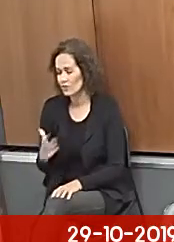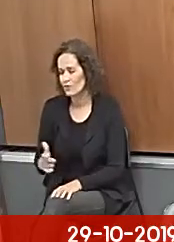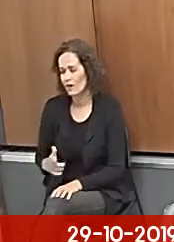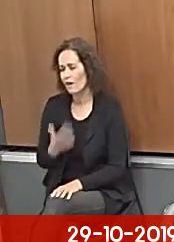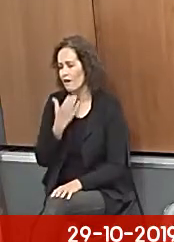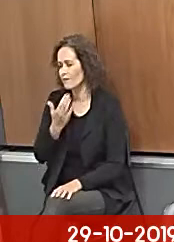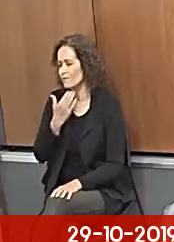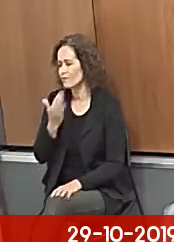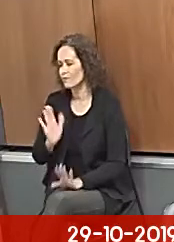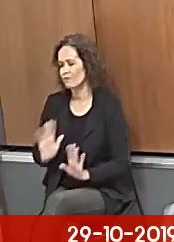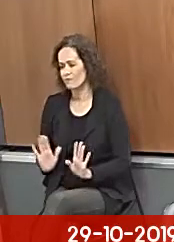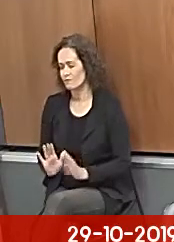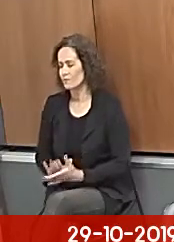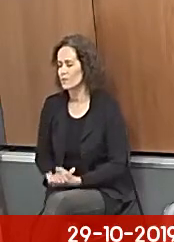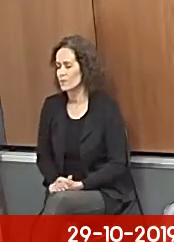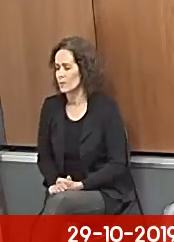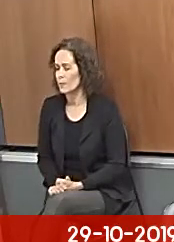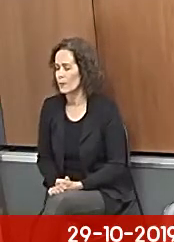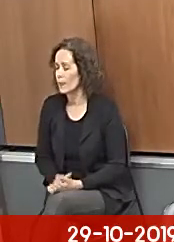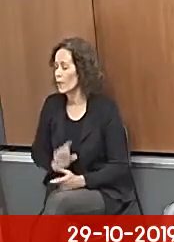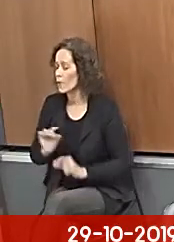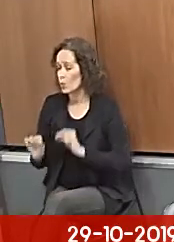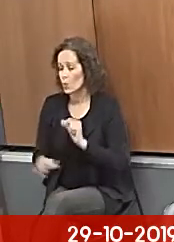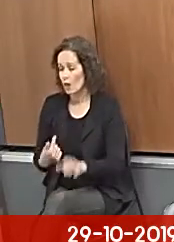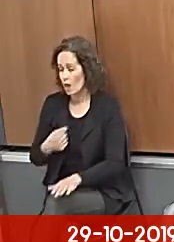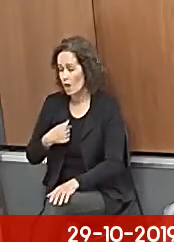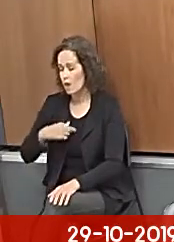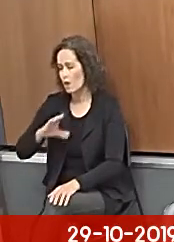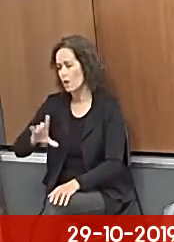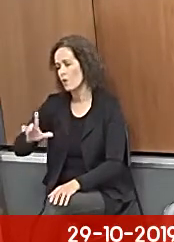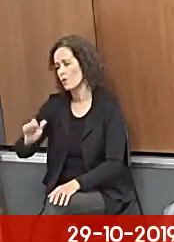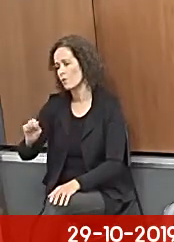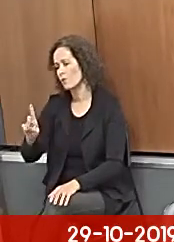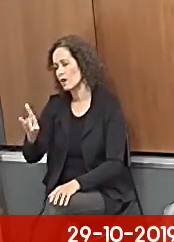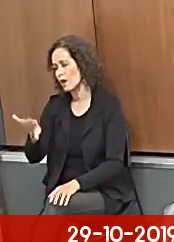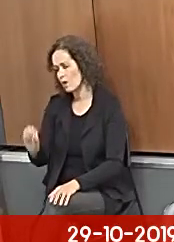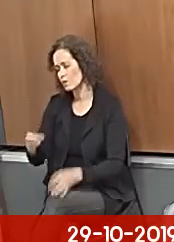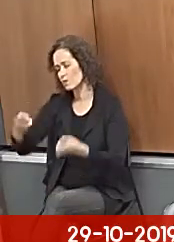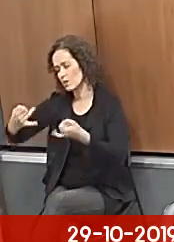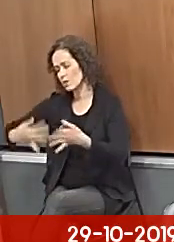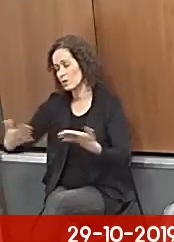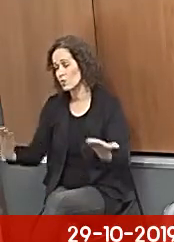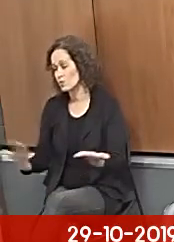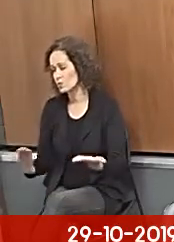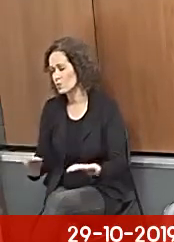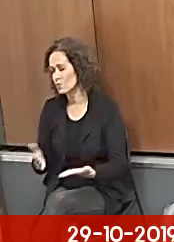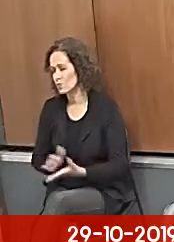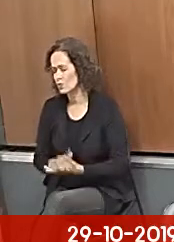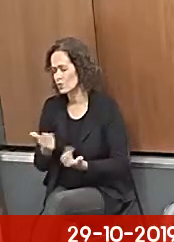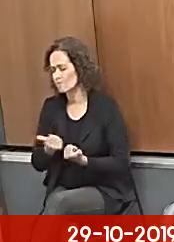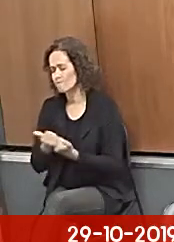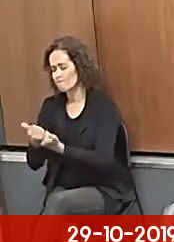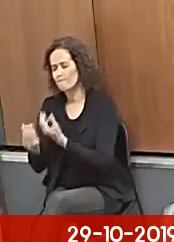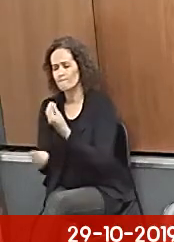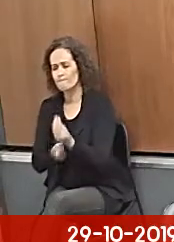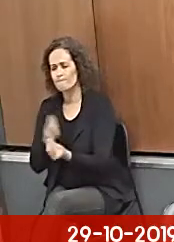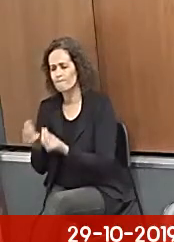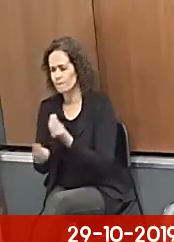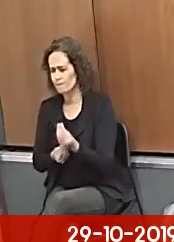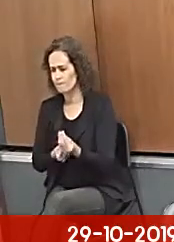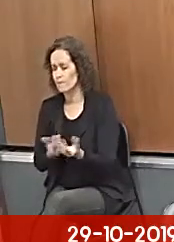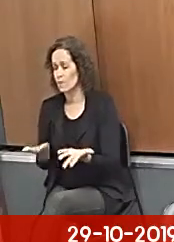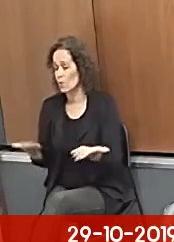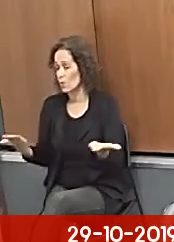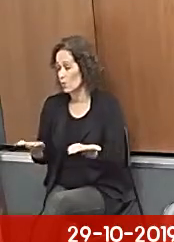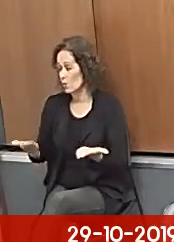de convênio. O que, que eu Cláudio, tá falando hoje, o que, que eu consigo te auxiliar? Esse mapeamento hoje